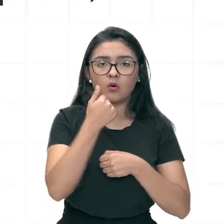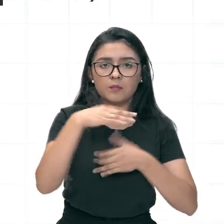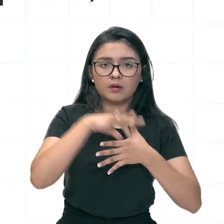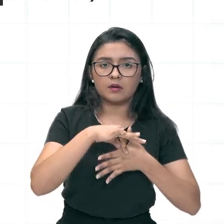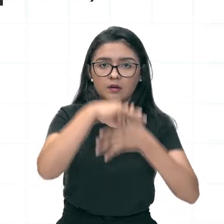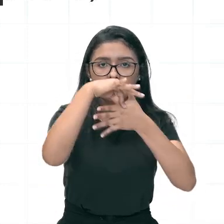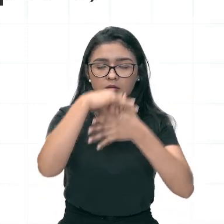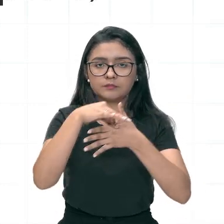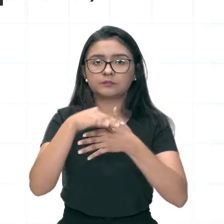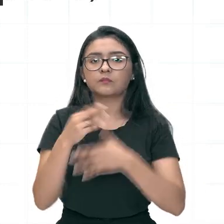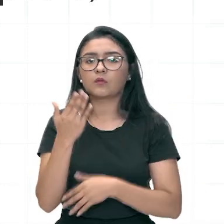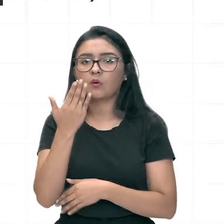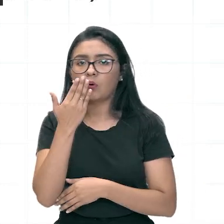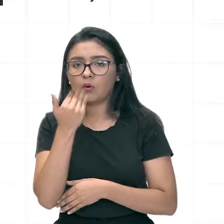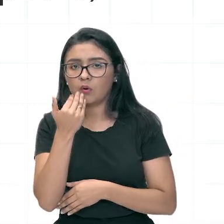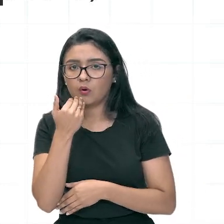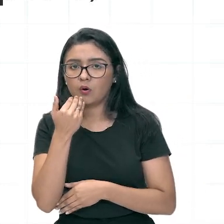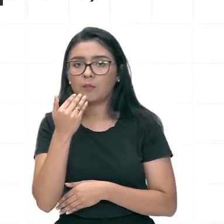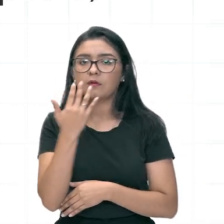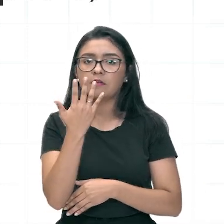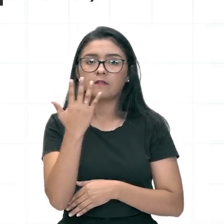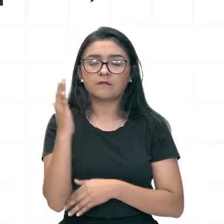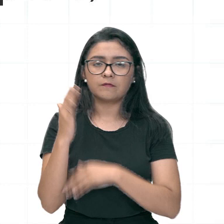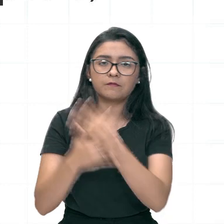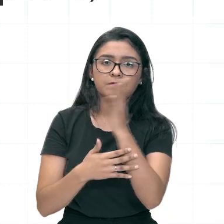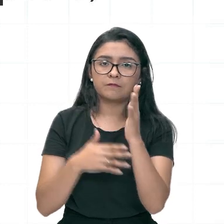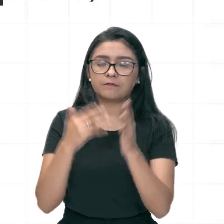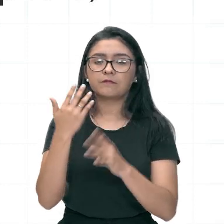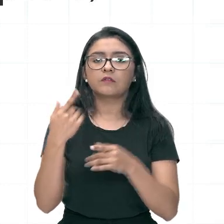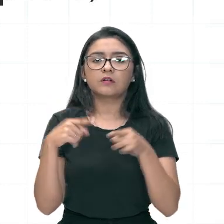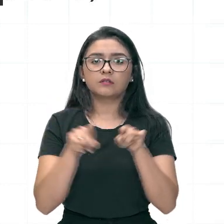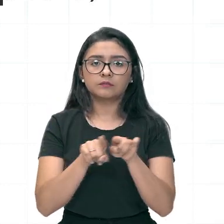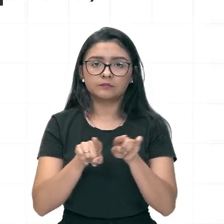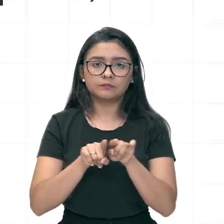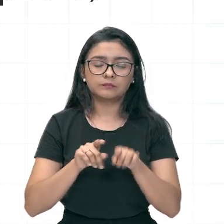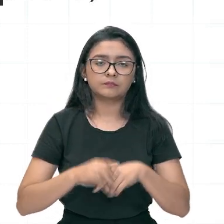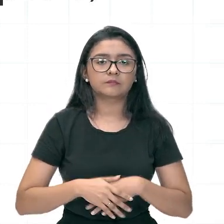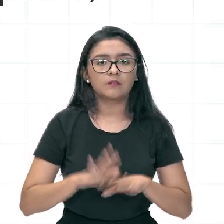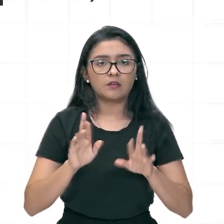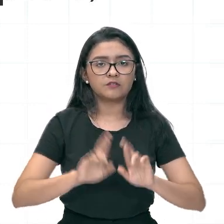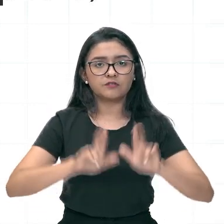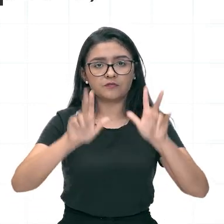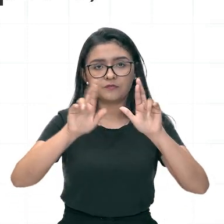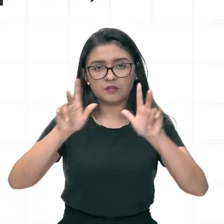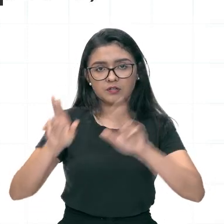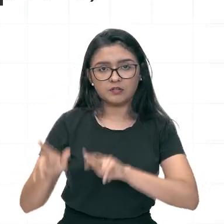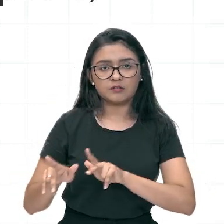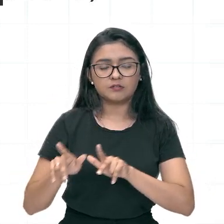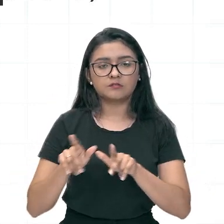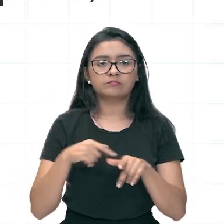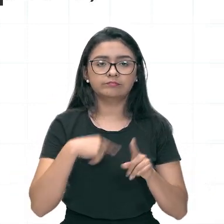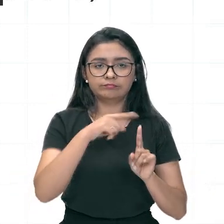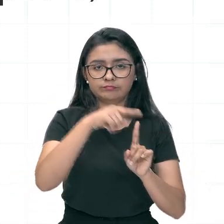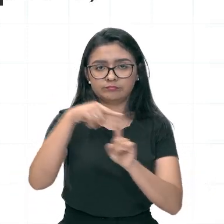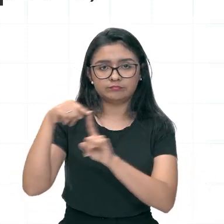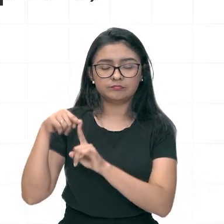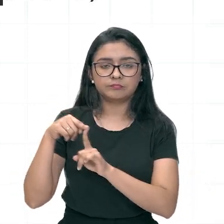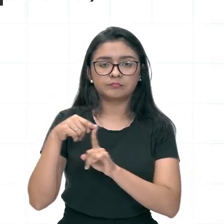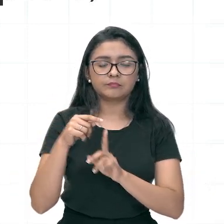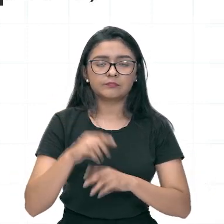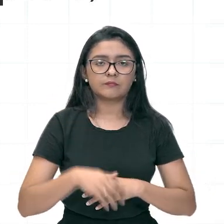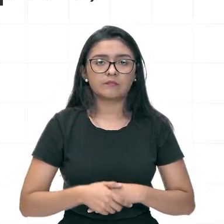carnívoros, herbívoros e onívoros, né? Isso vai ser diferenciado pela sua dieta, né? Pela